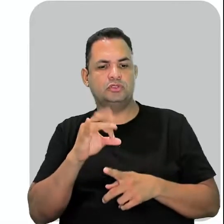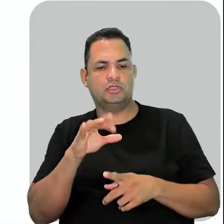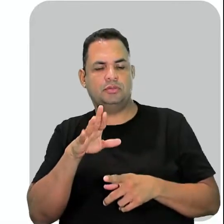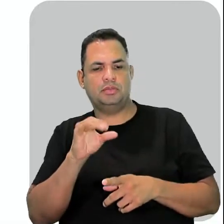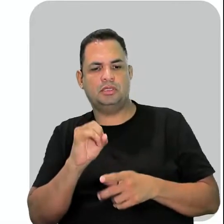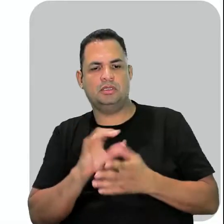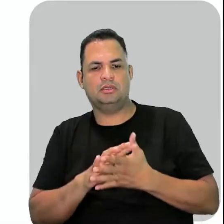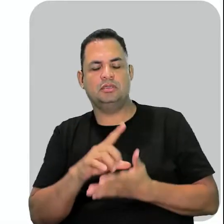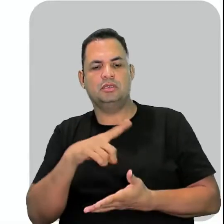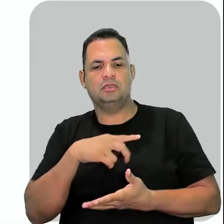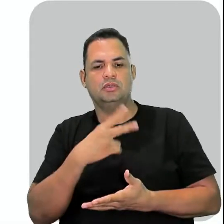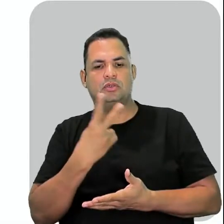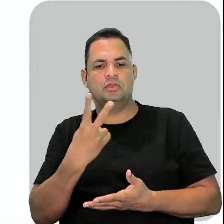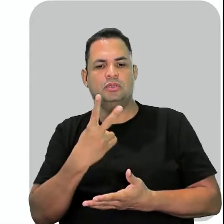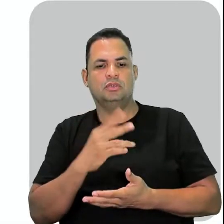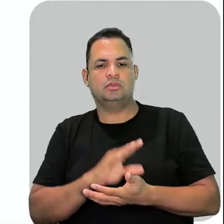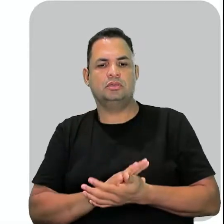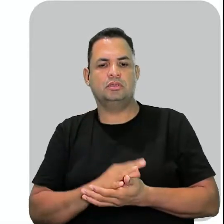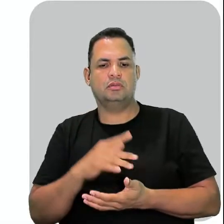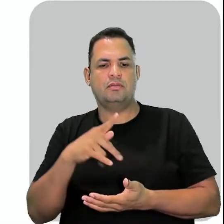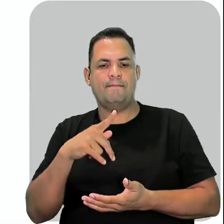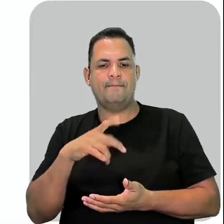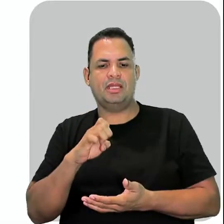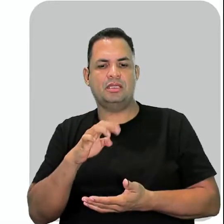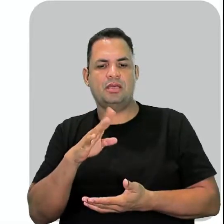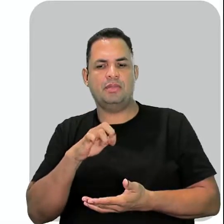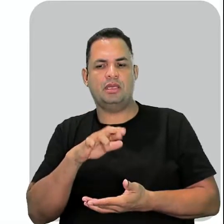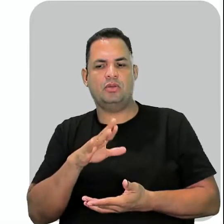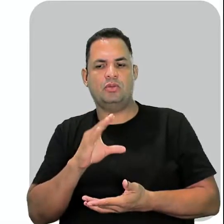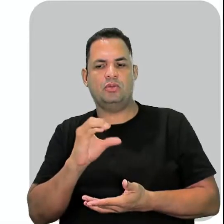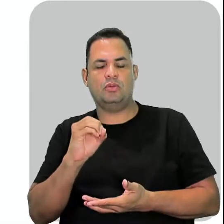já tem 2 monômeros, a gente forma